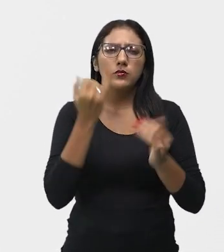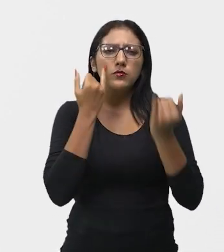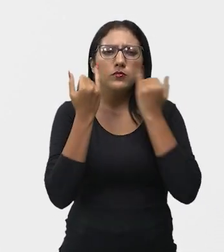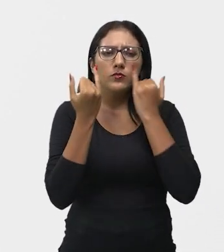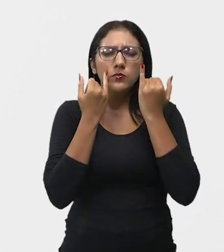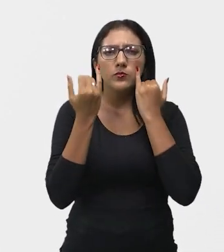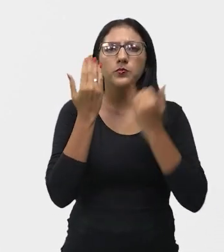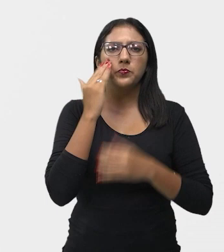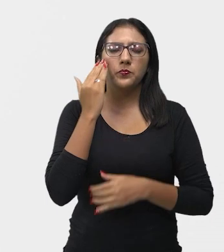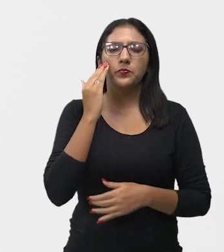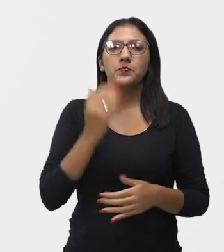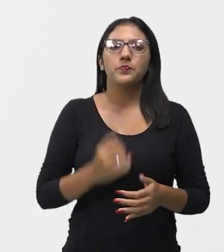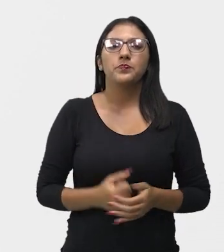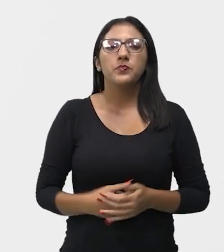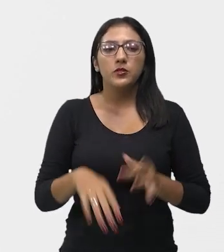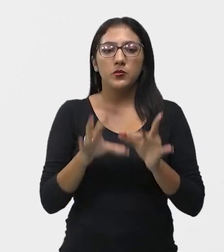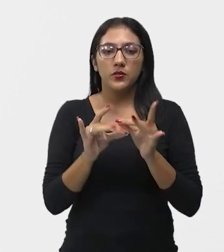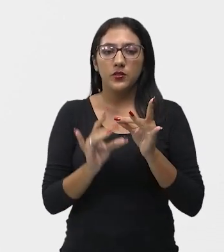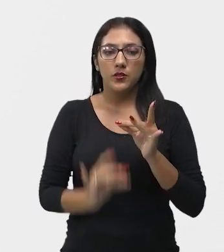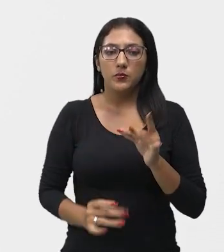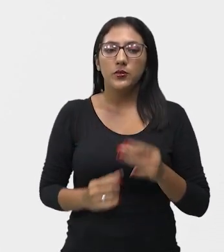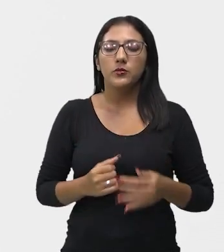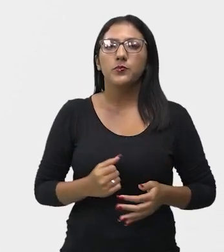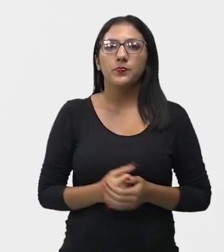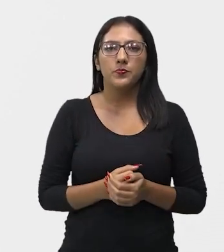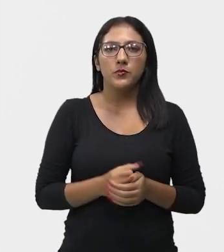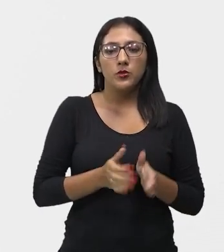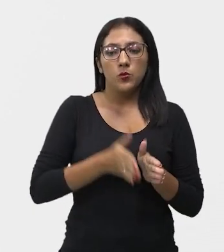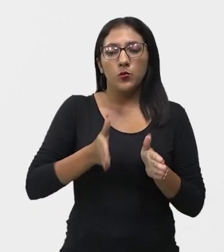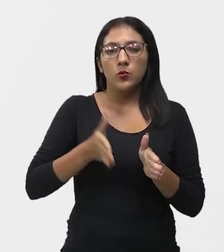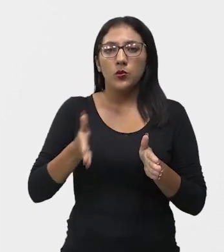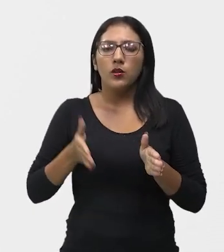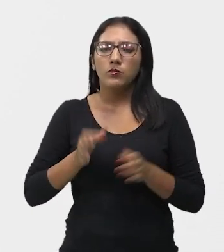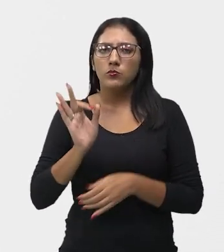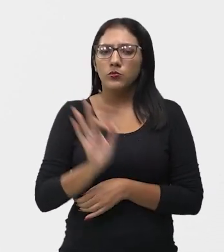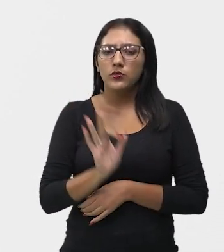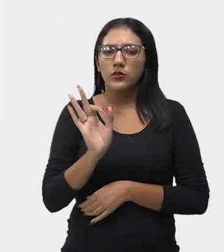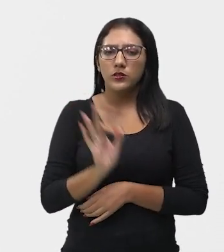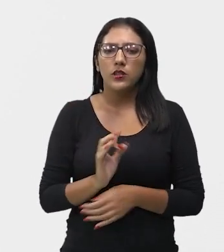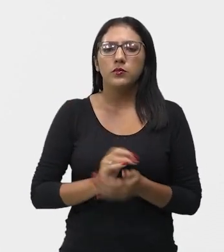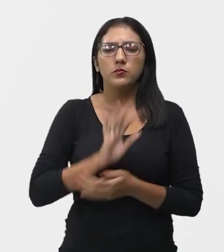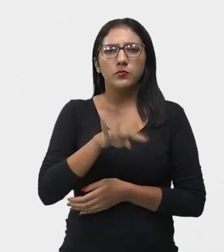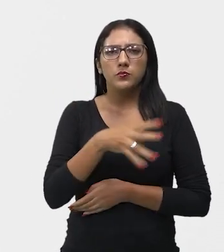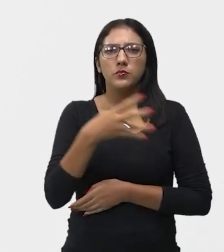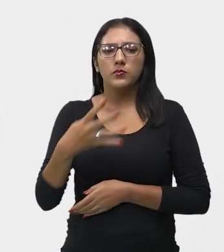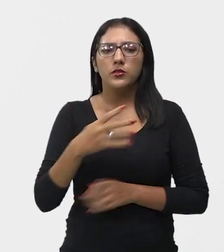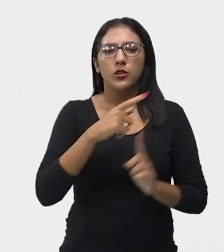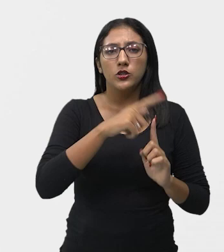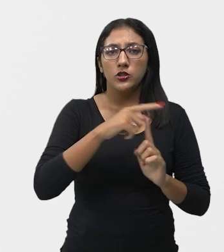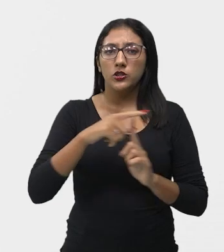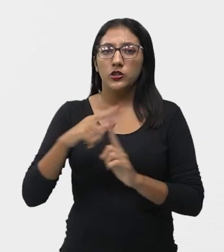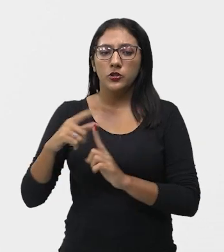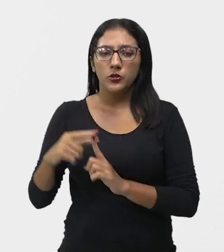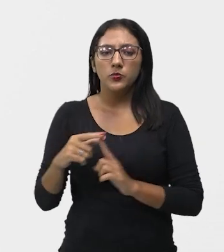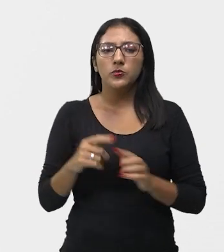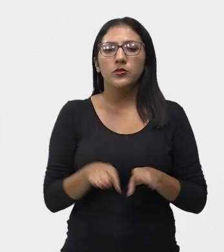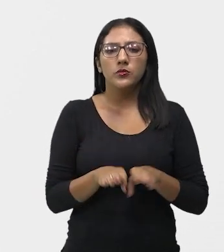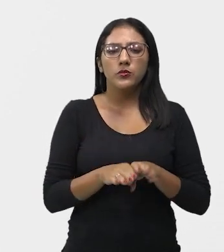das informações. Detalhamento, séries estatísticas, tabelas, tipos de